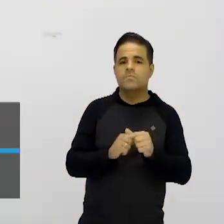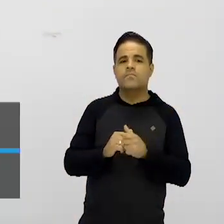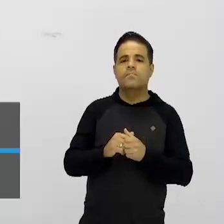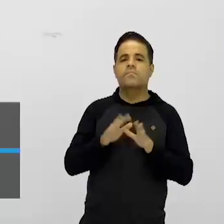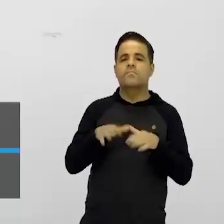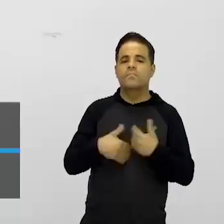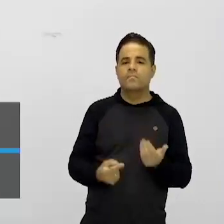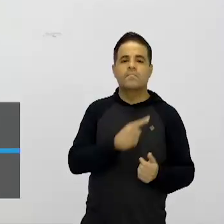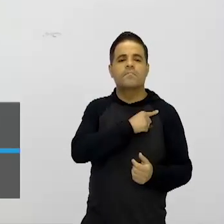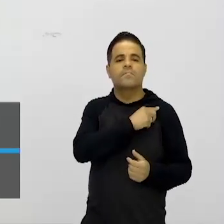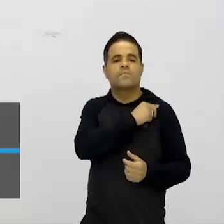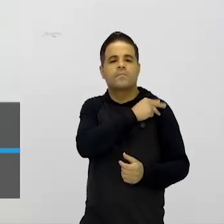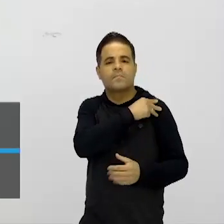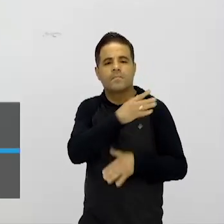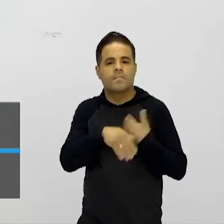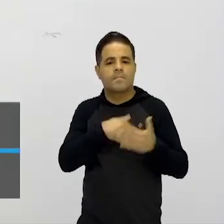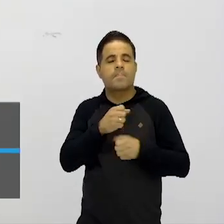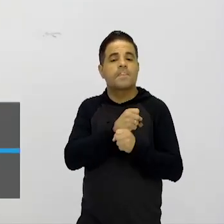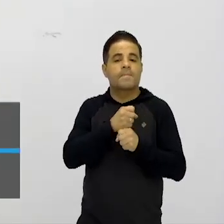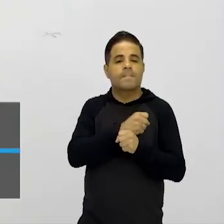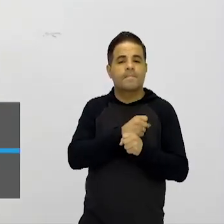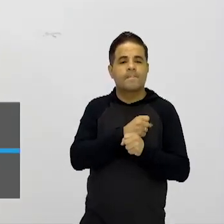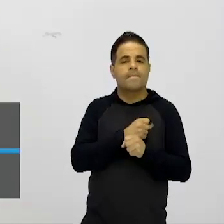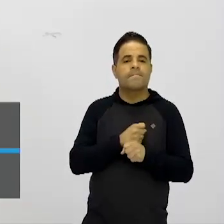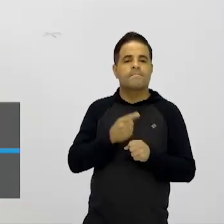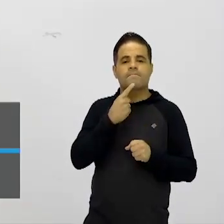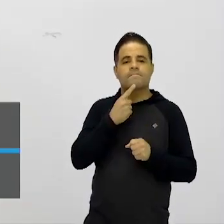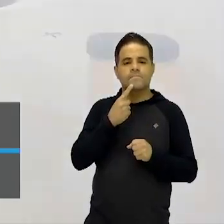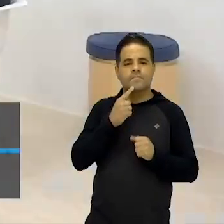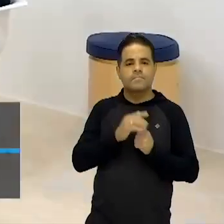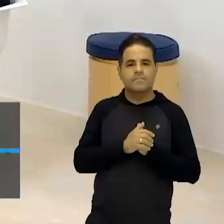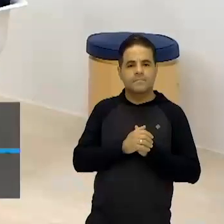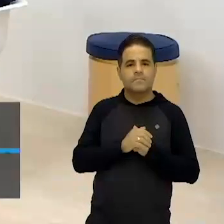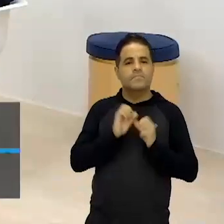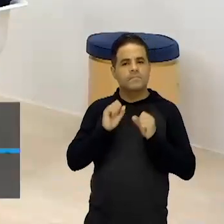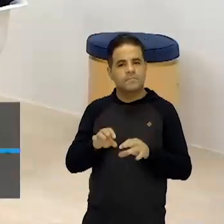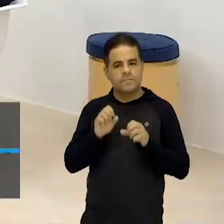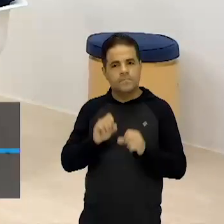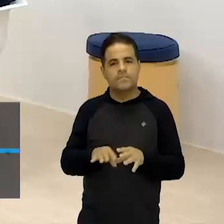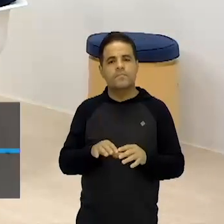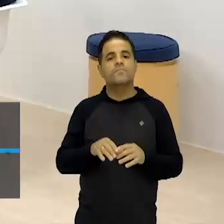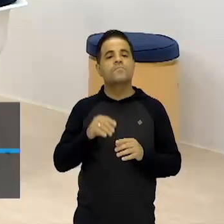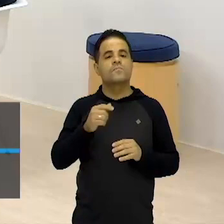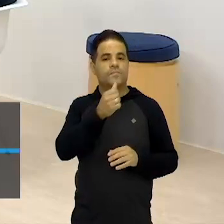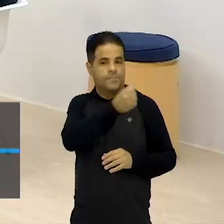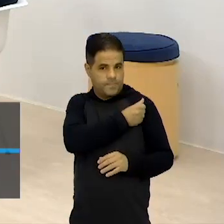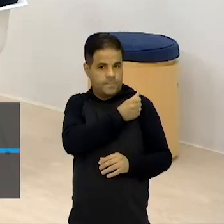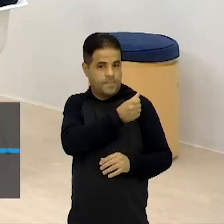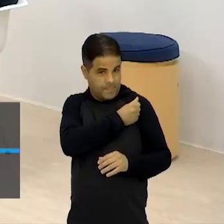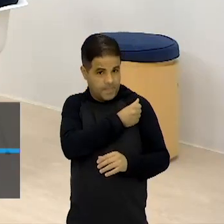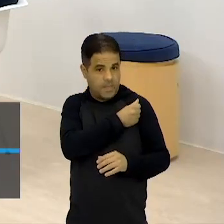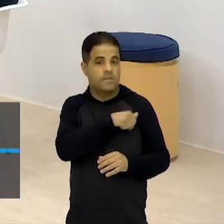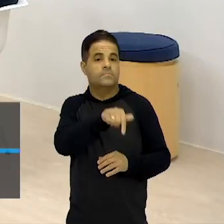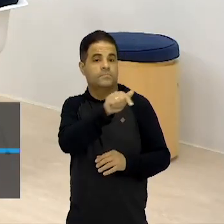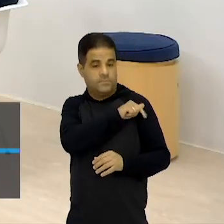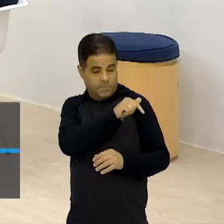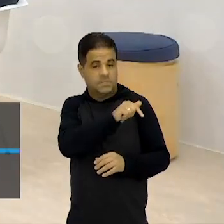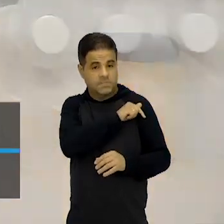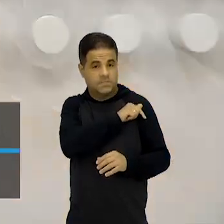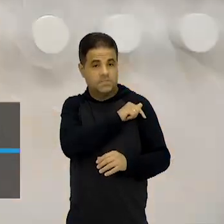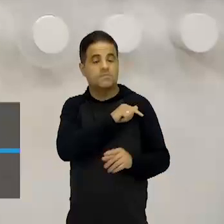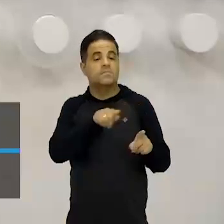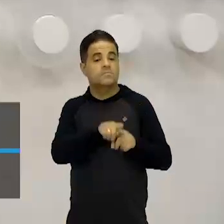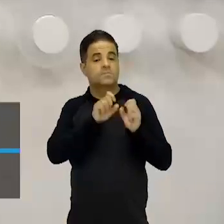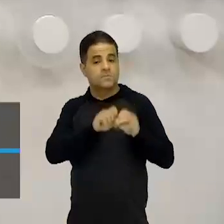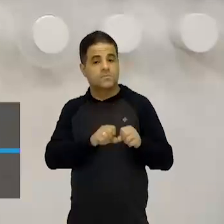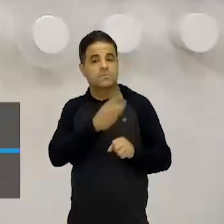que são? Quais são as séries ou ano-série, né, que a gente fala? Que eu dou aula? Eu dou aula para o 6º, para o 7º e